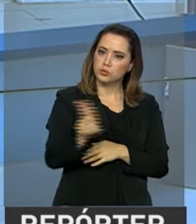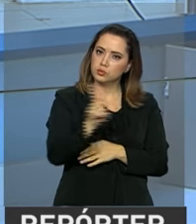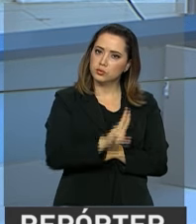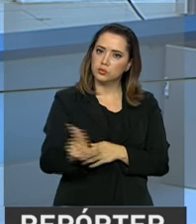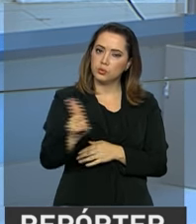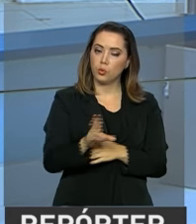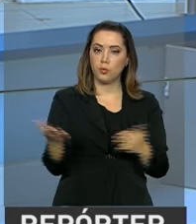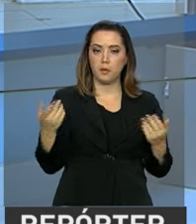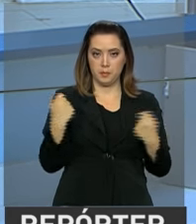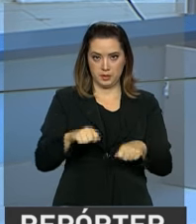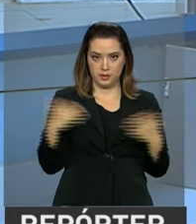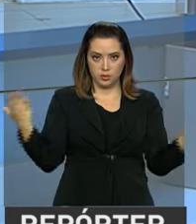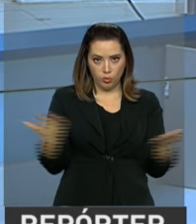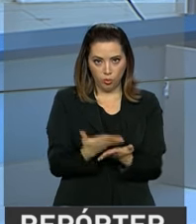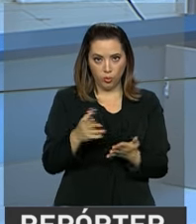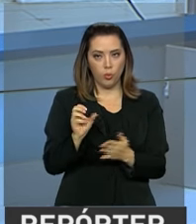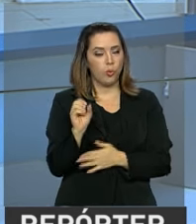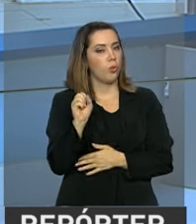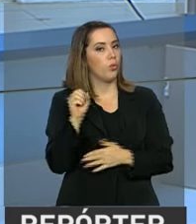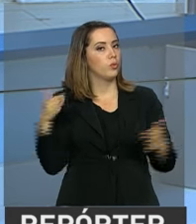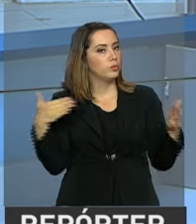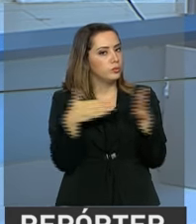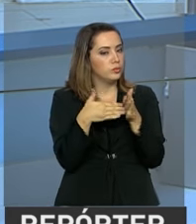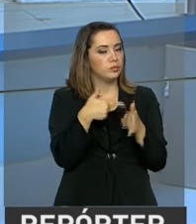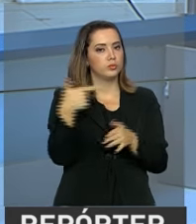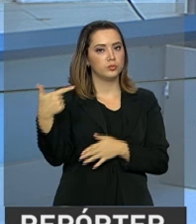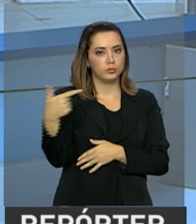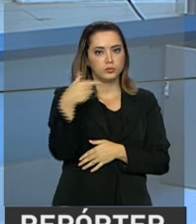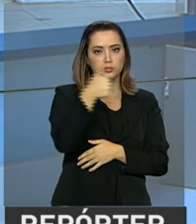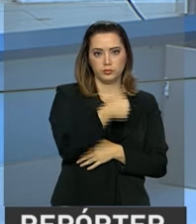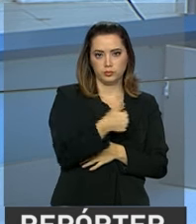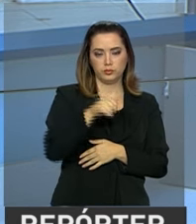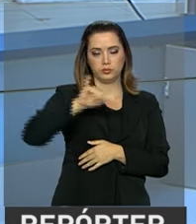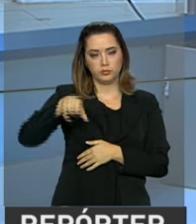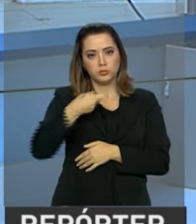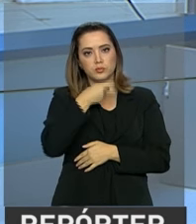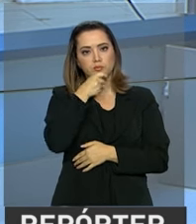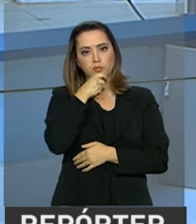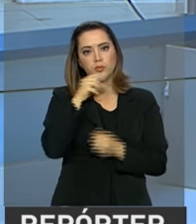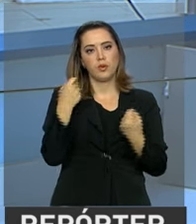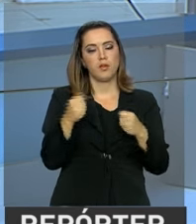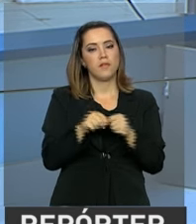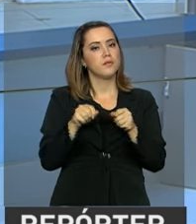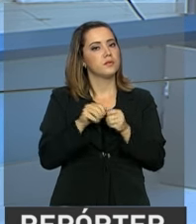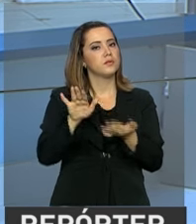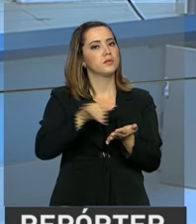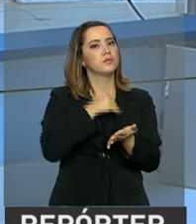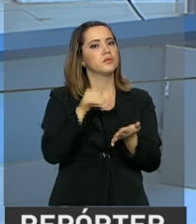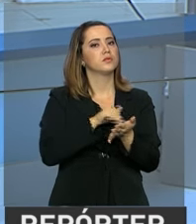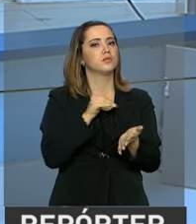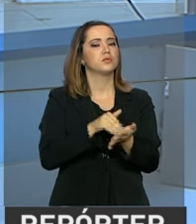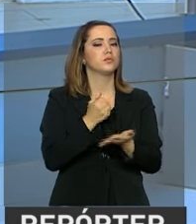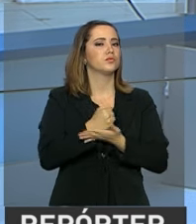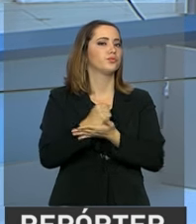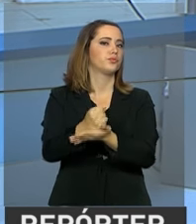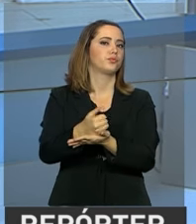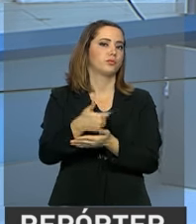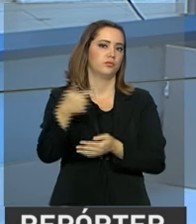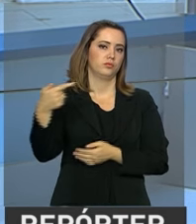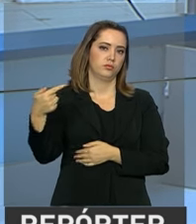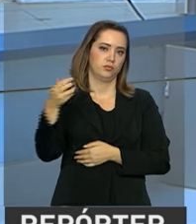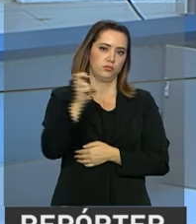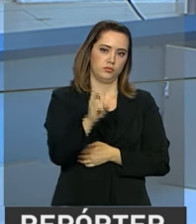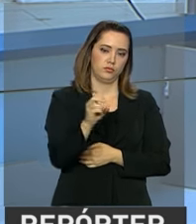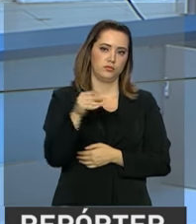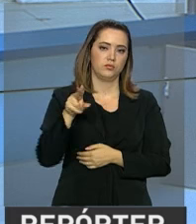julho para concluir a inscrição referente ao segundo semestre deste ano. Foram oferecidas 75 mil bolsas para financiar